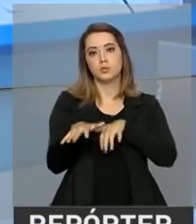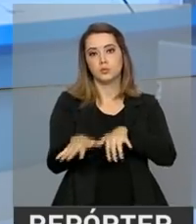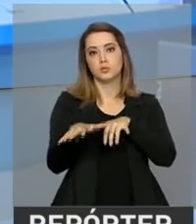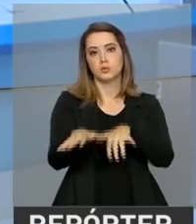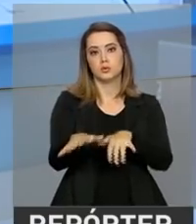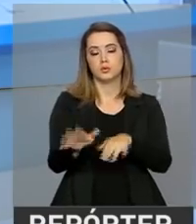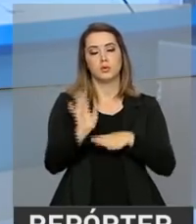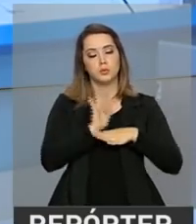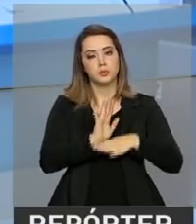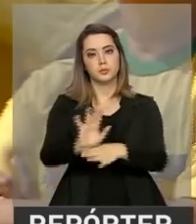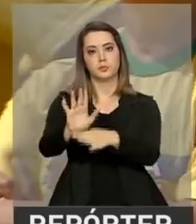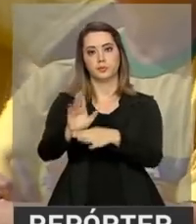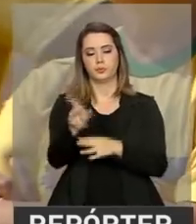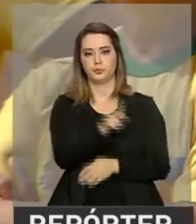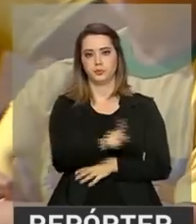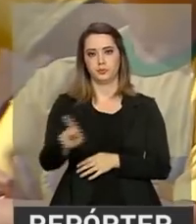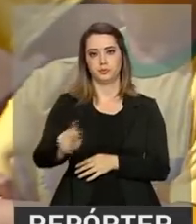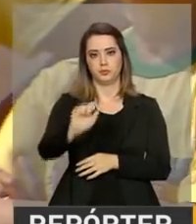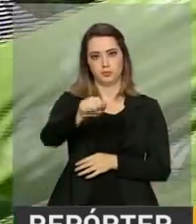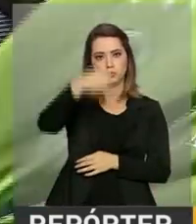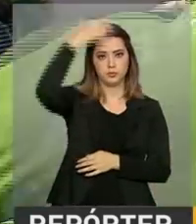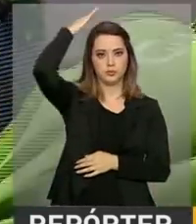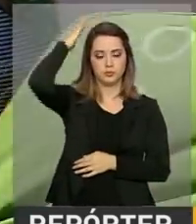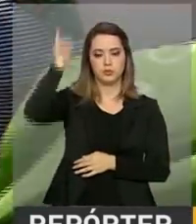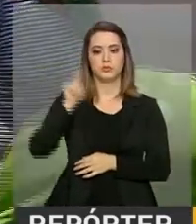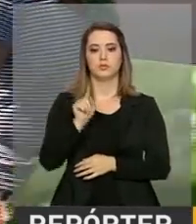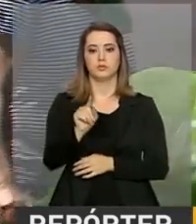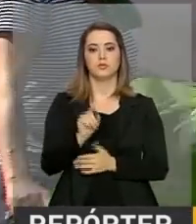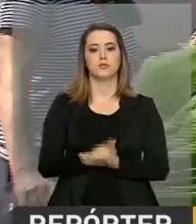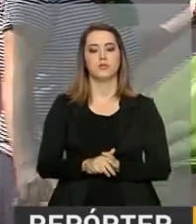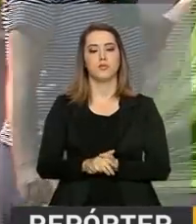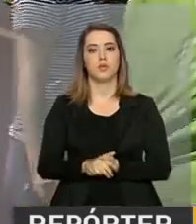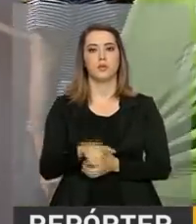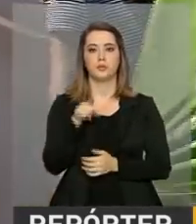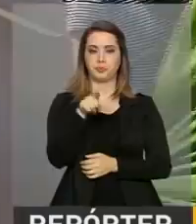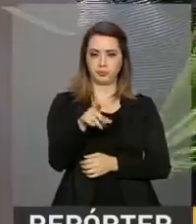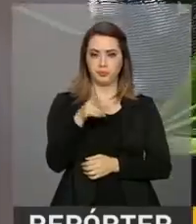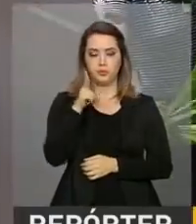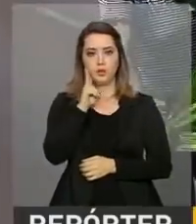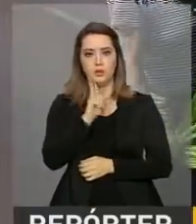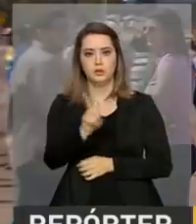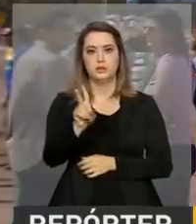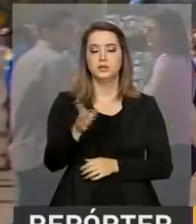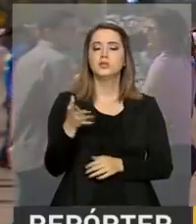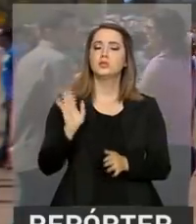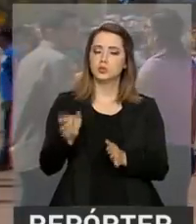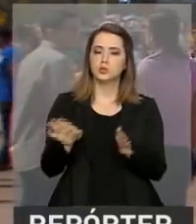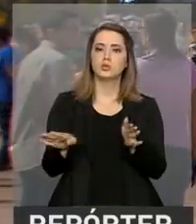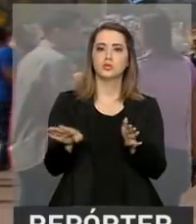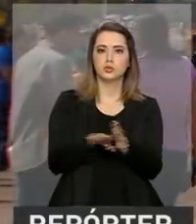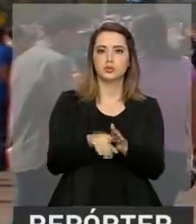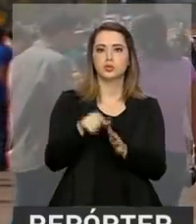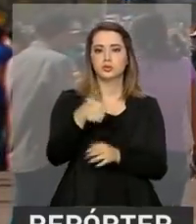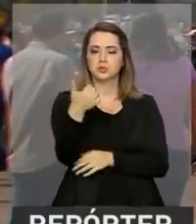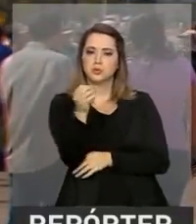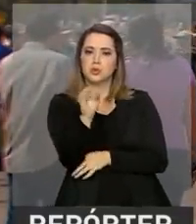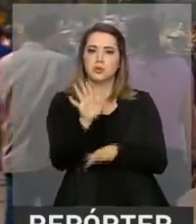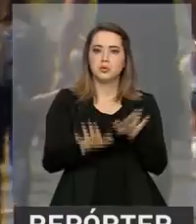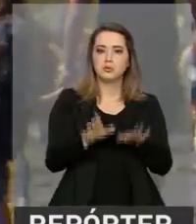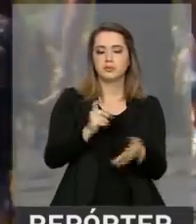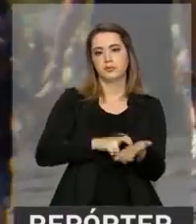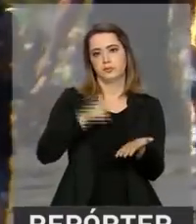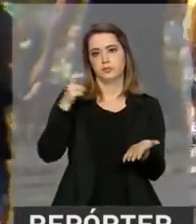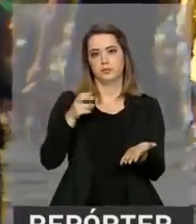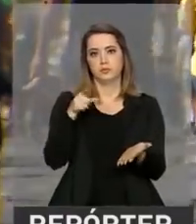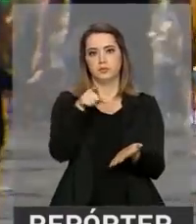Michel Temer. Em Brasília, os manifestantes pró-impeachment começaram a ocupar a esplanada por volta das 10 horas da manhã.